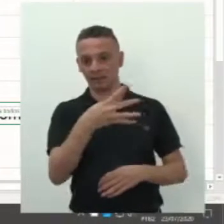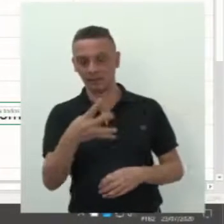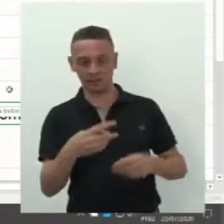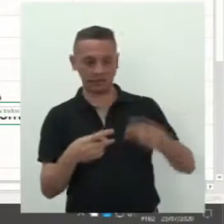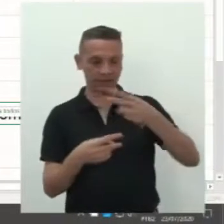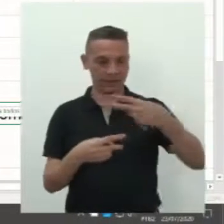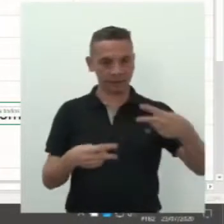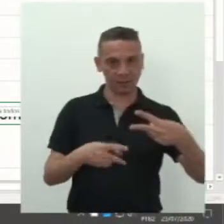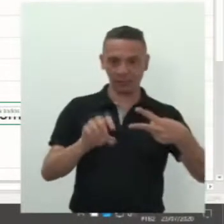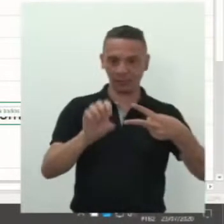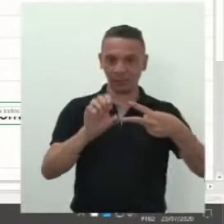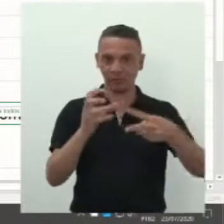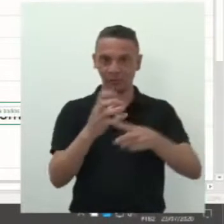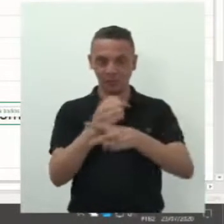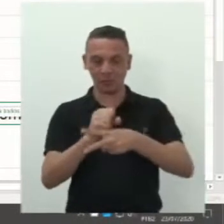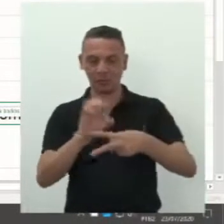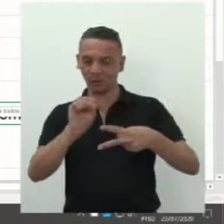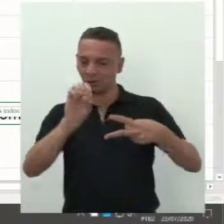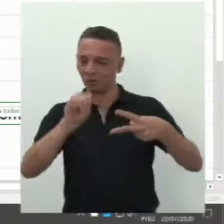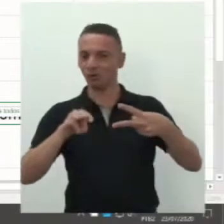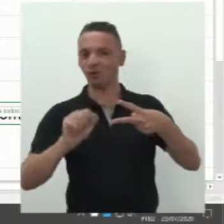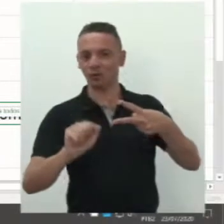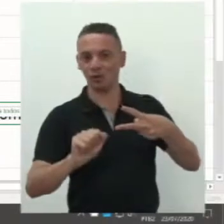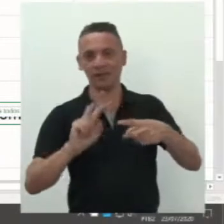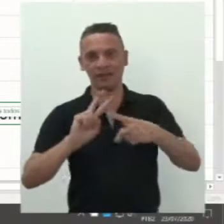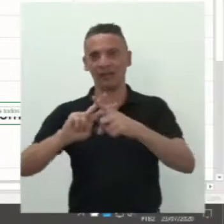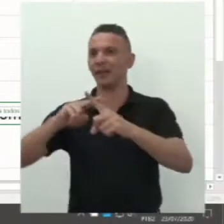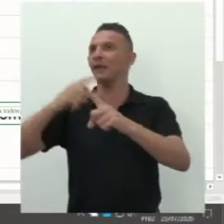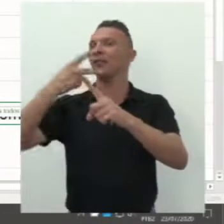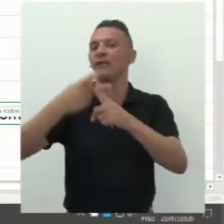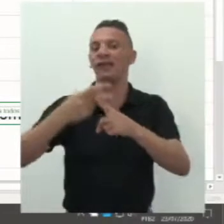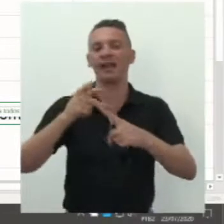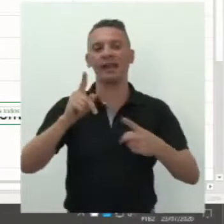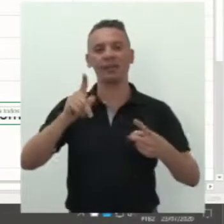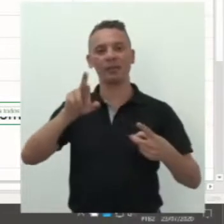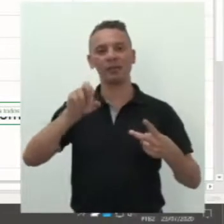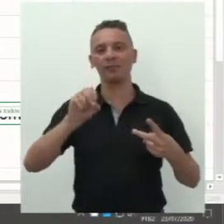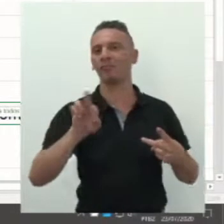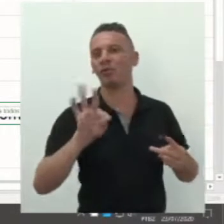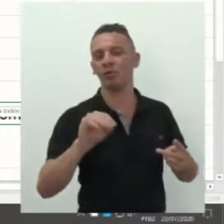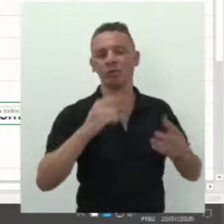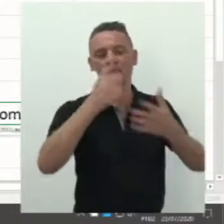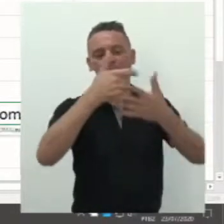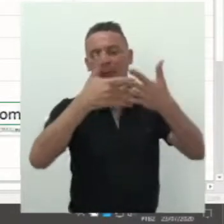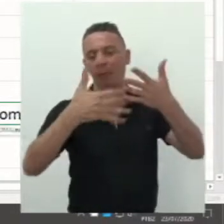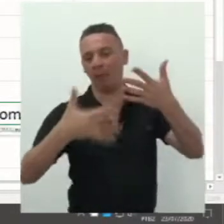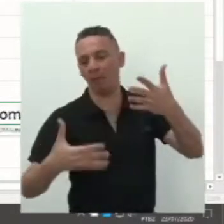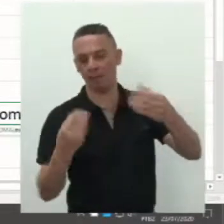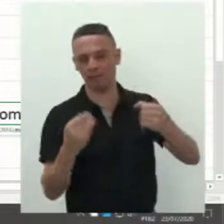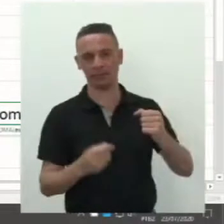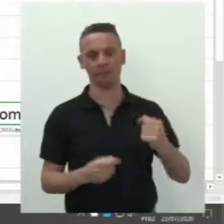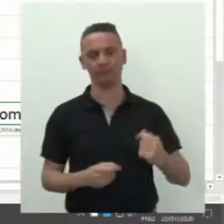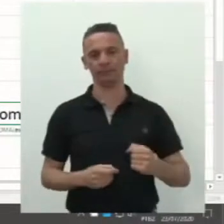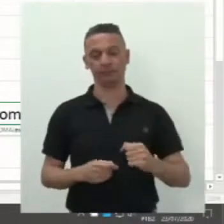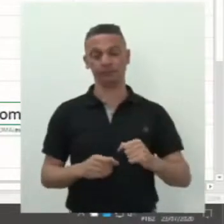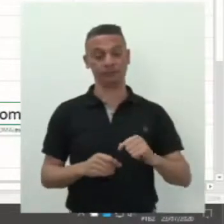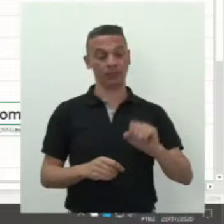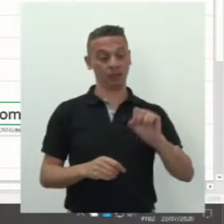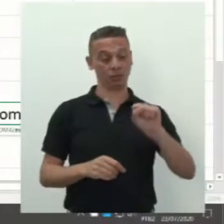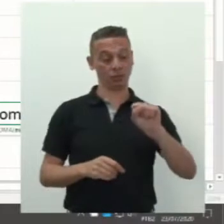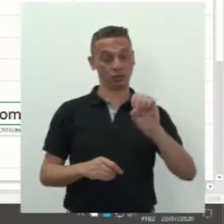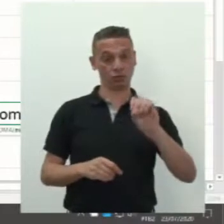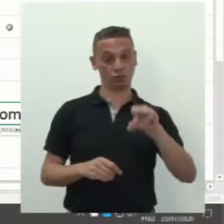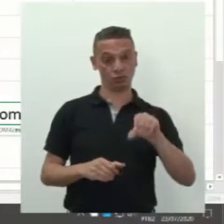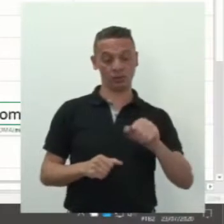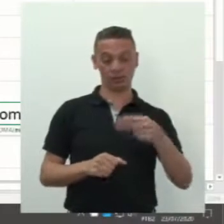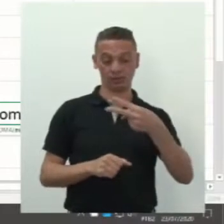ele já aparece várias opções aqui, ó. Tem a soma do quadrado, soma do produto, né? Tem várias opções. Se eu digitei aqui